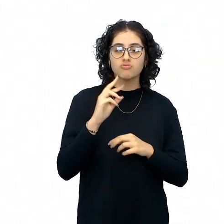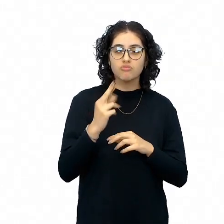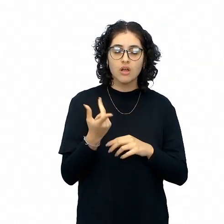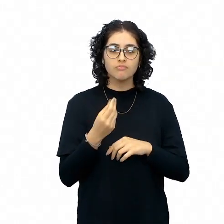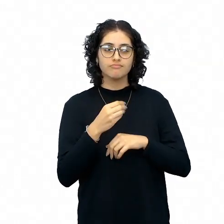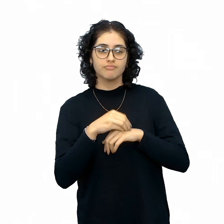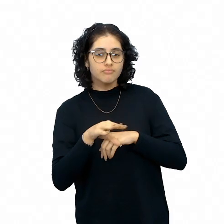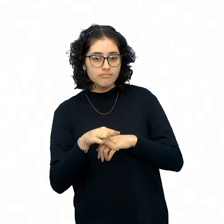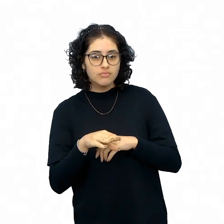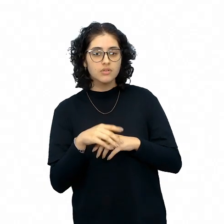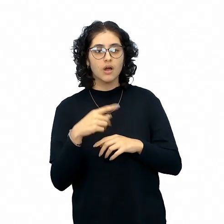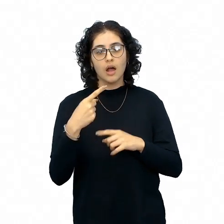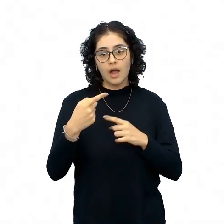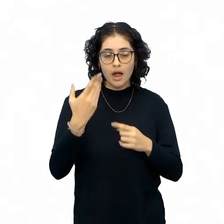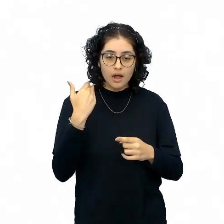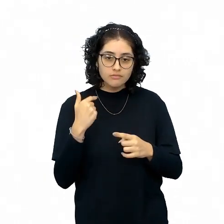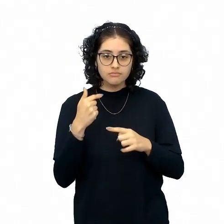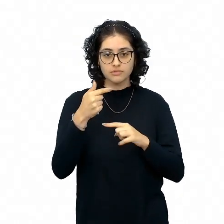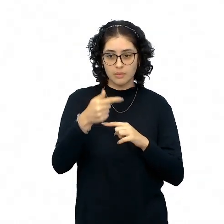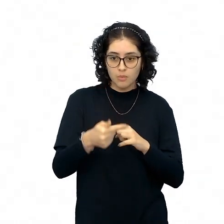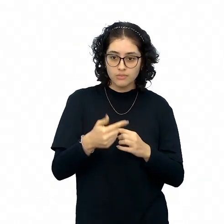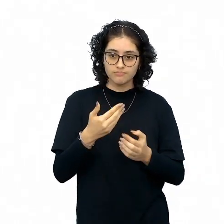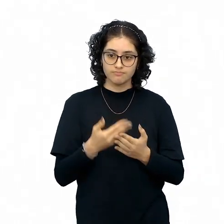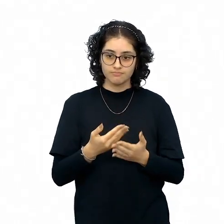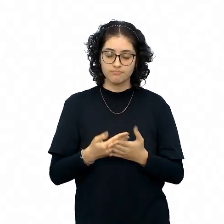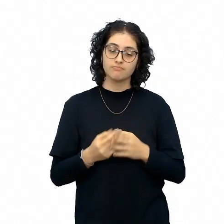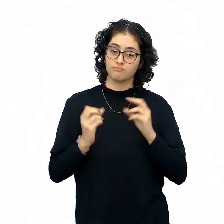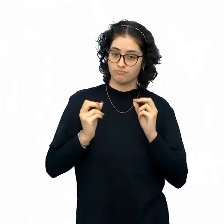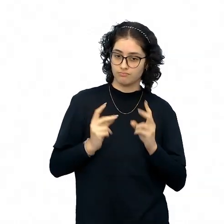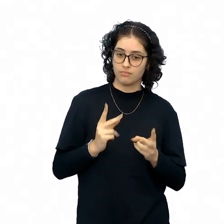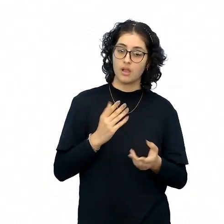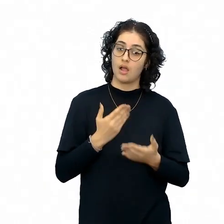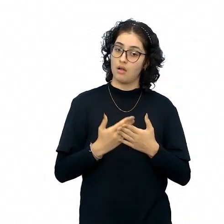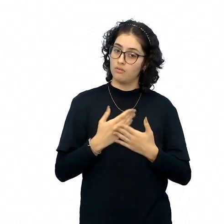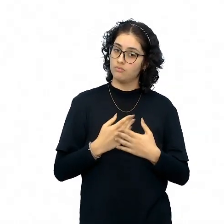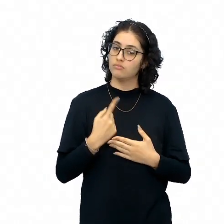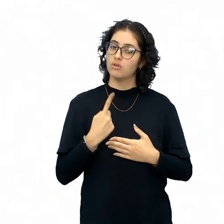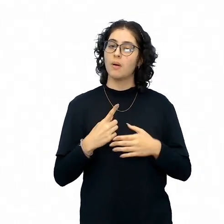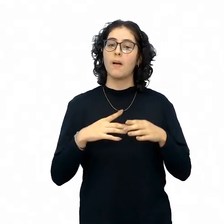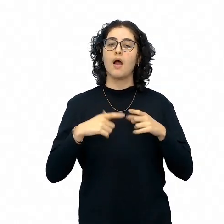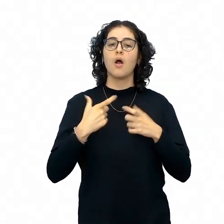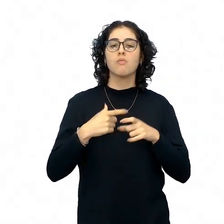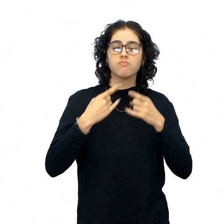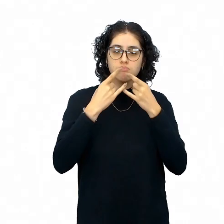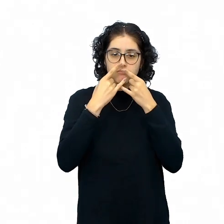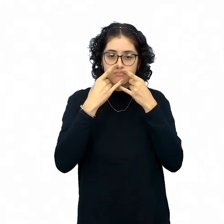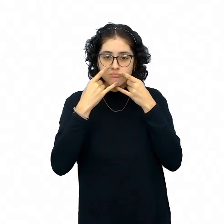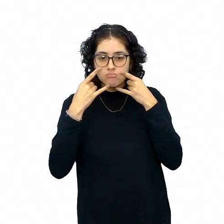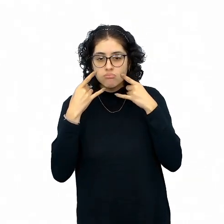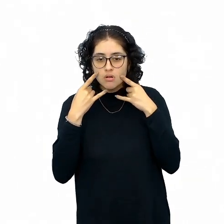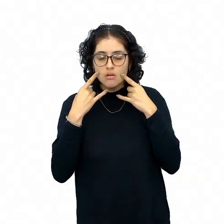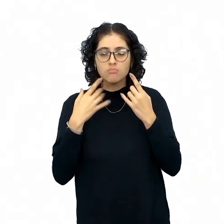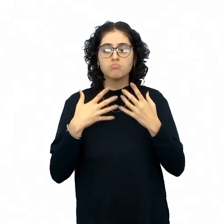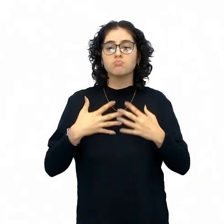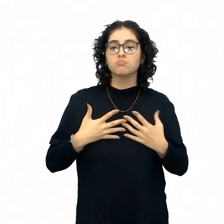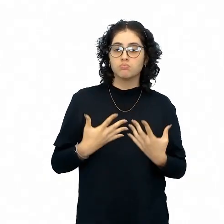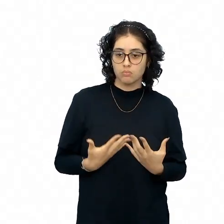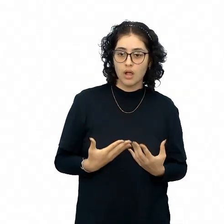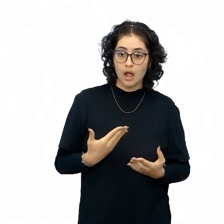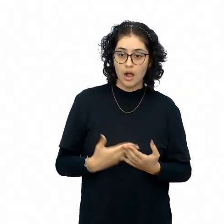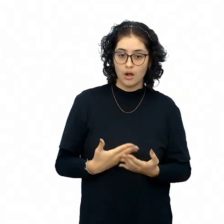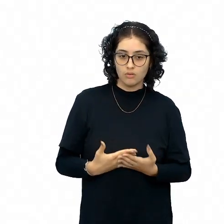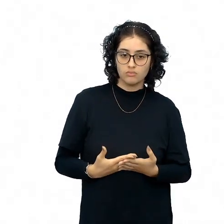durante a aula e o depois da aula, ok? Então, a aula 1, para onde vão as máscaras? Essa aula está lá, então,